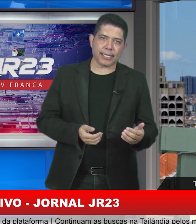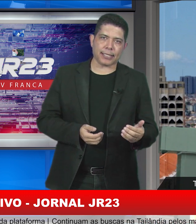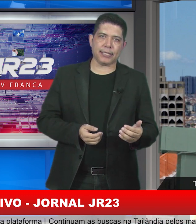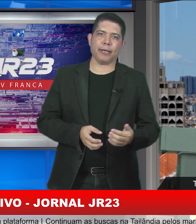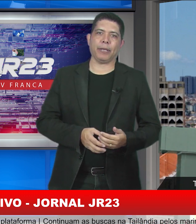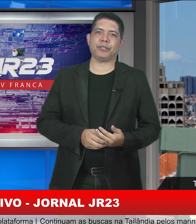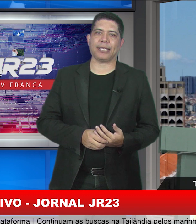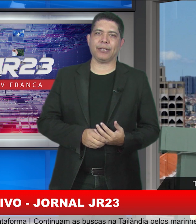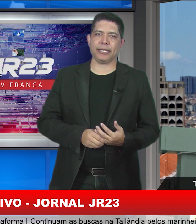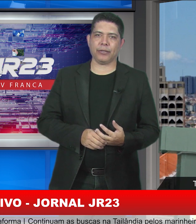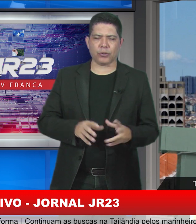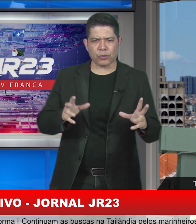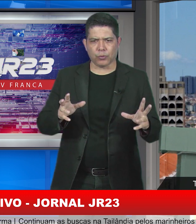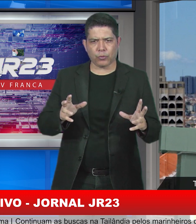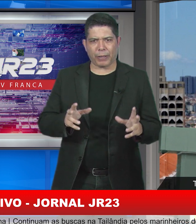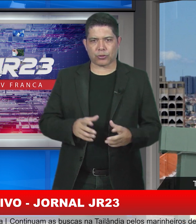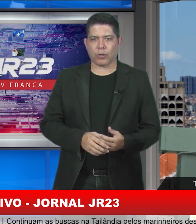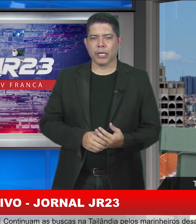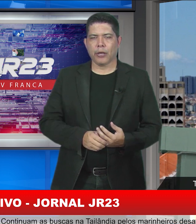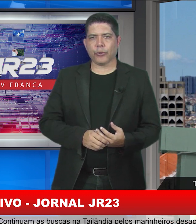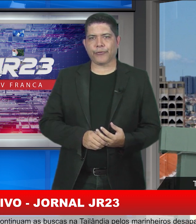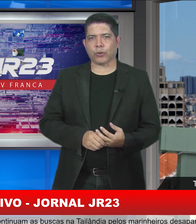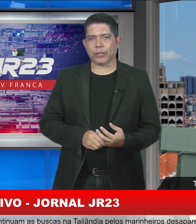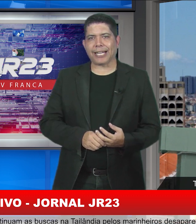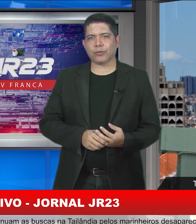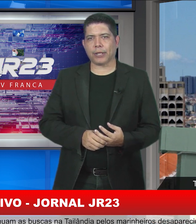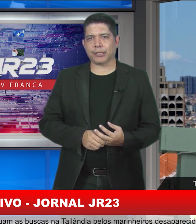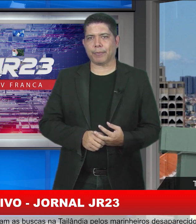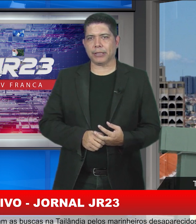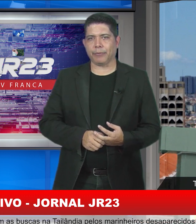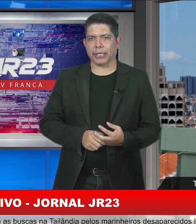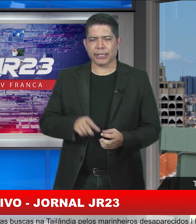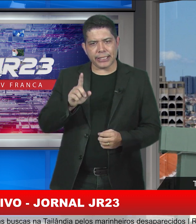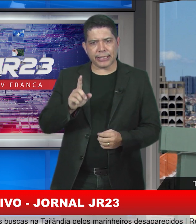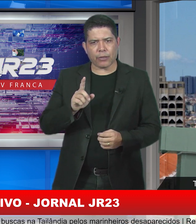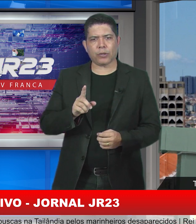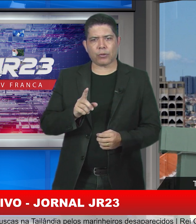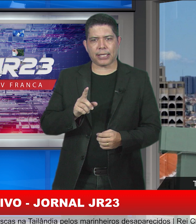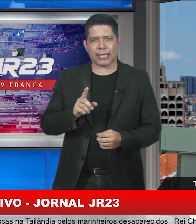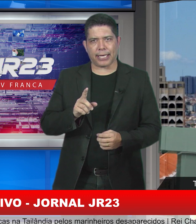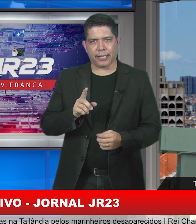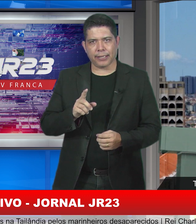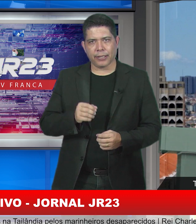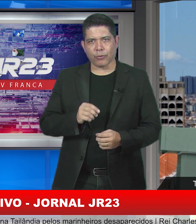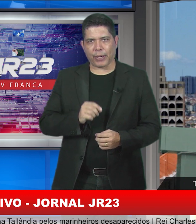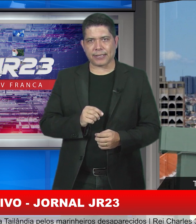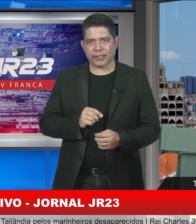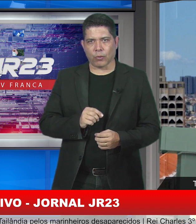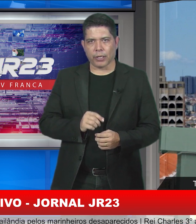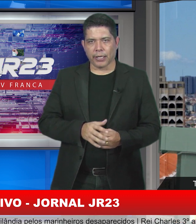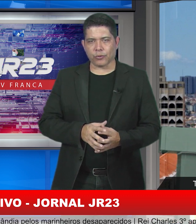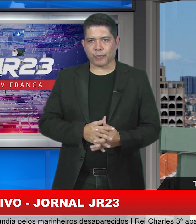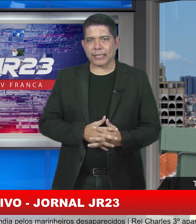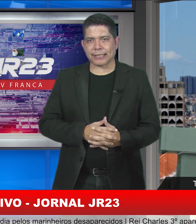a renda que de repente estava tendo e todo mundo passou por dificuldades durante a pandemia. E tem um outro detalhe, o